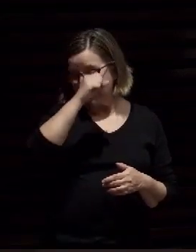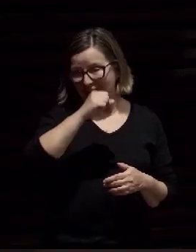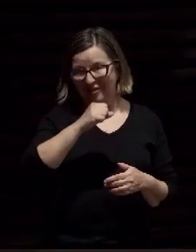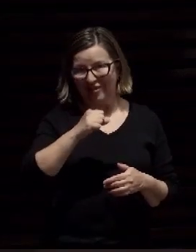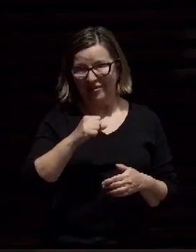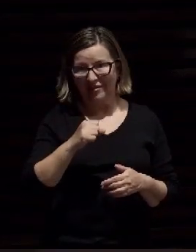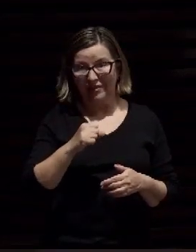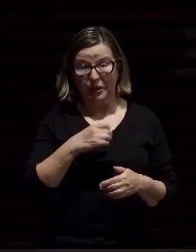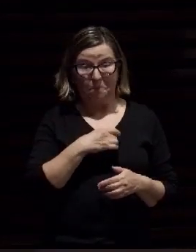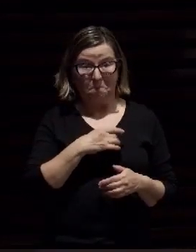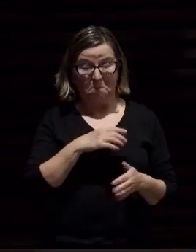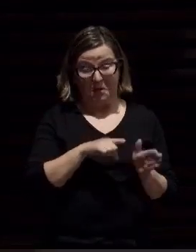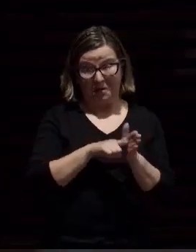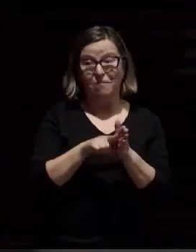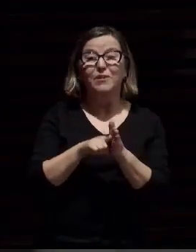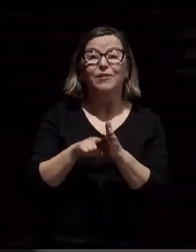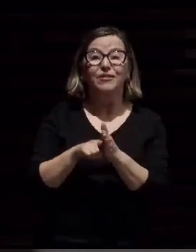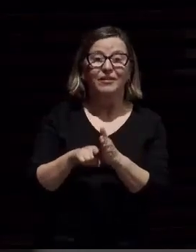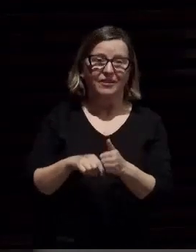interrogá-lo.